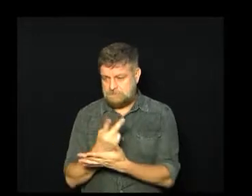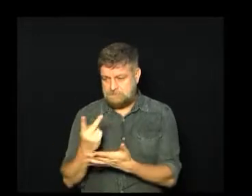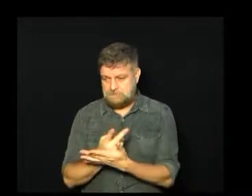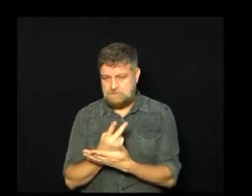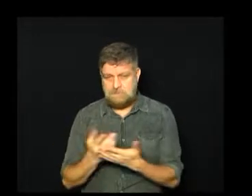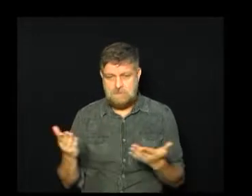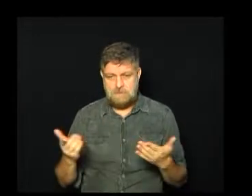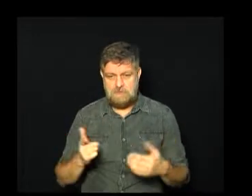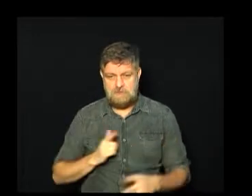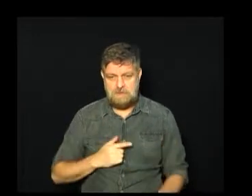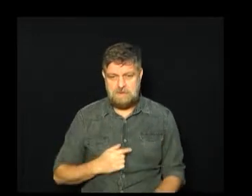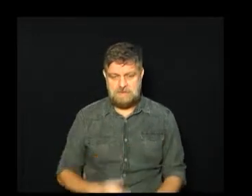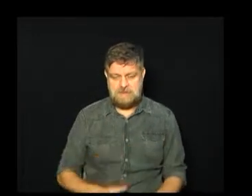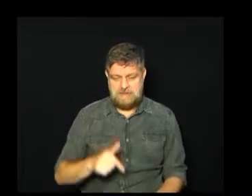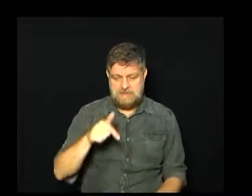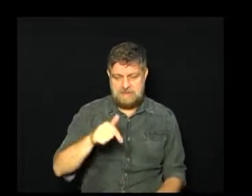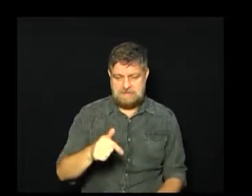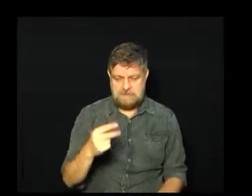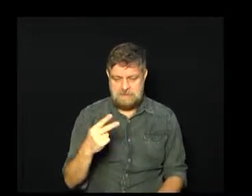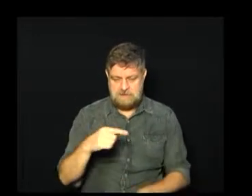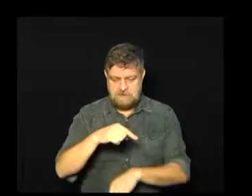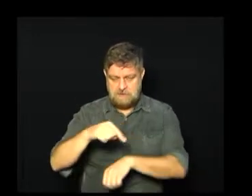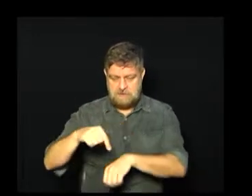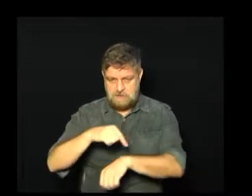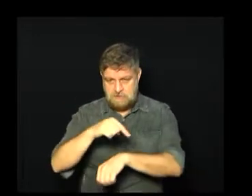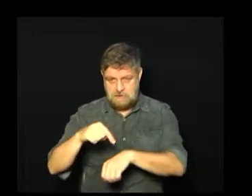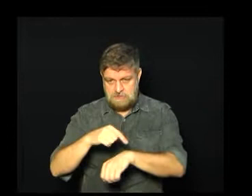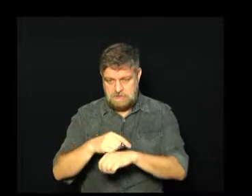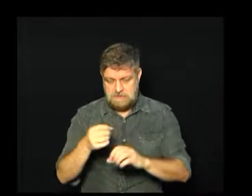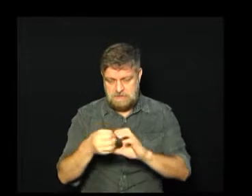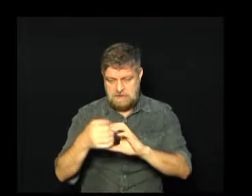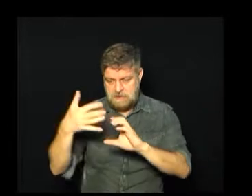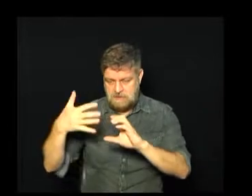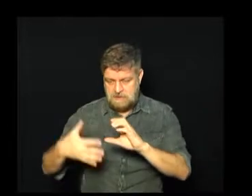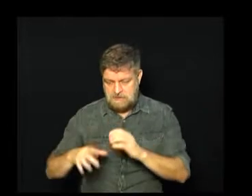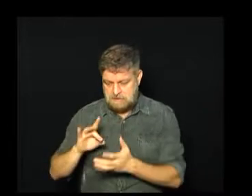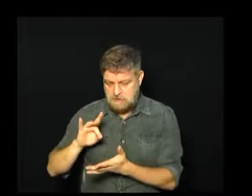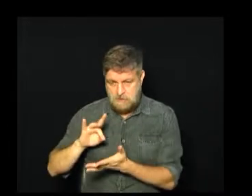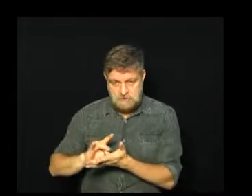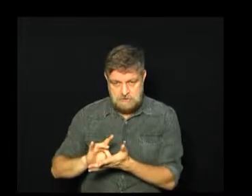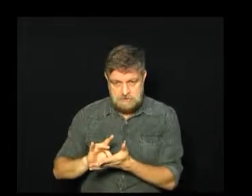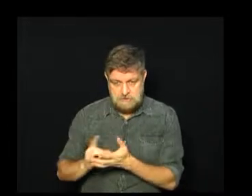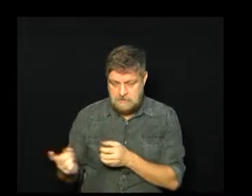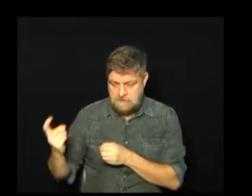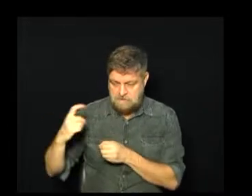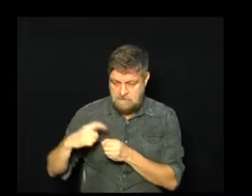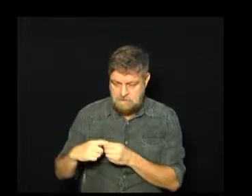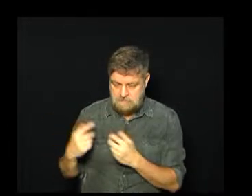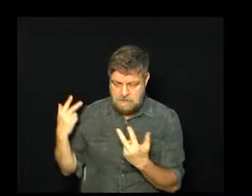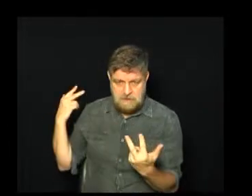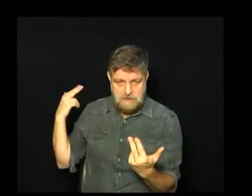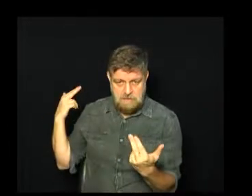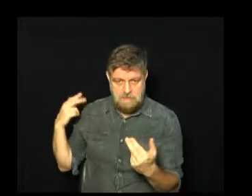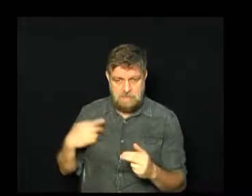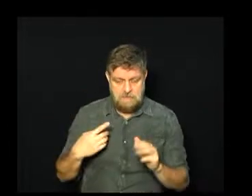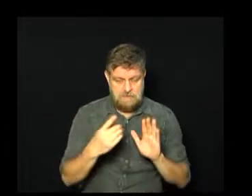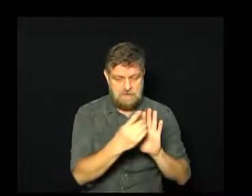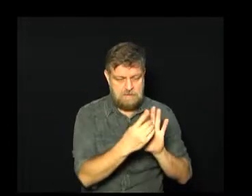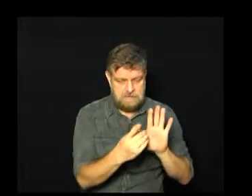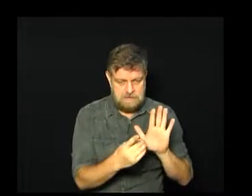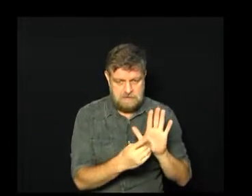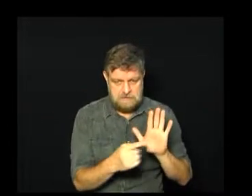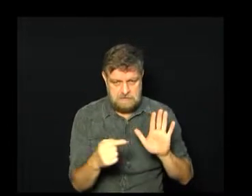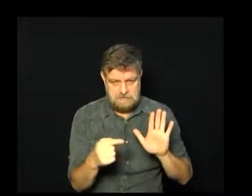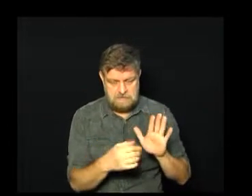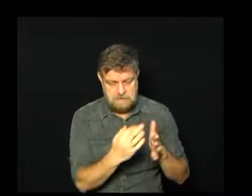prazo de 72 horas para restabelecimento das características originais da via, e no decreto, na minuta